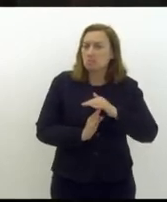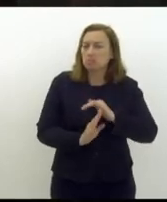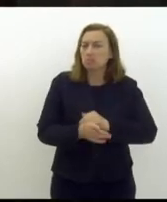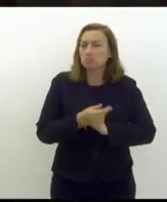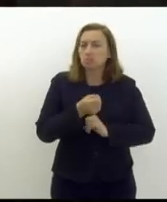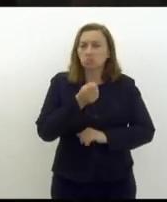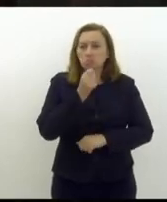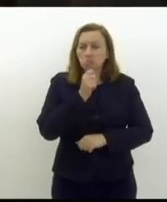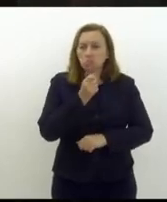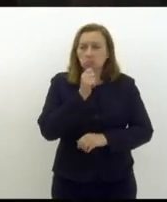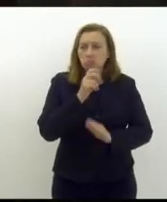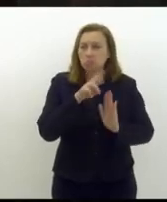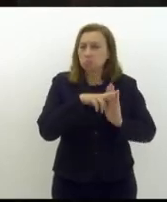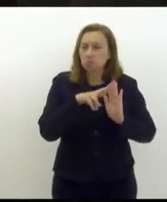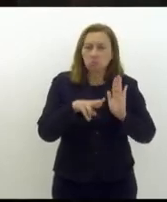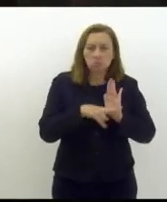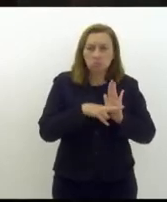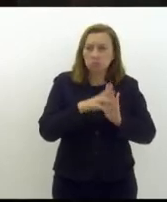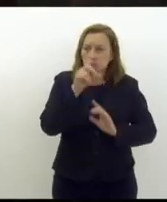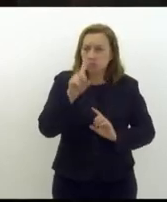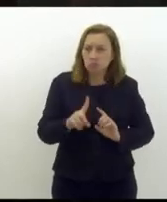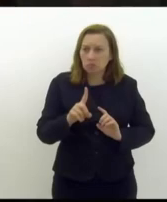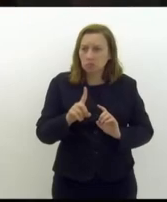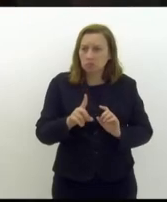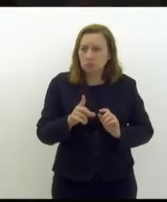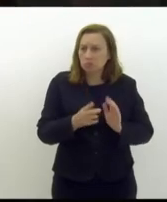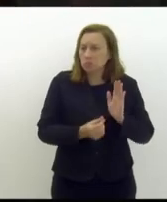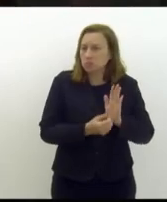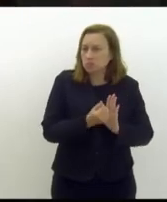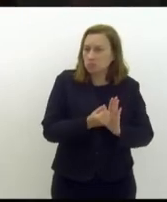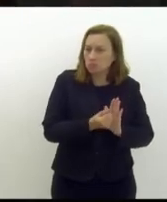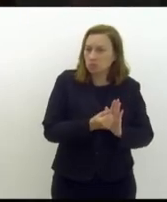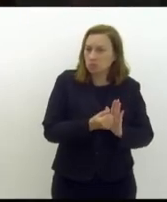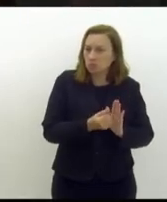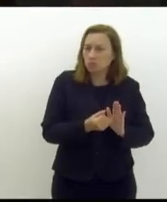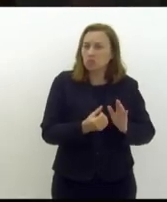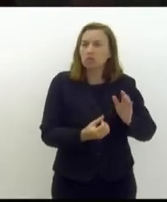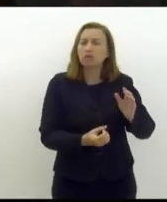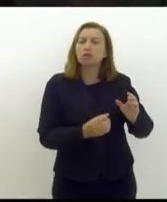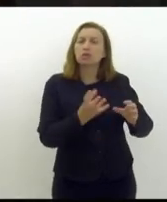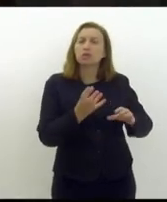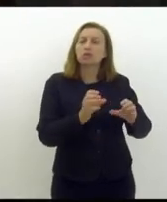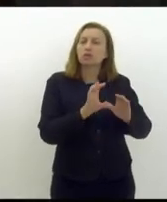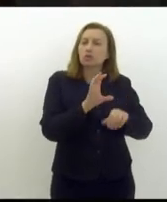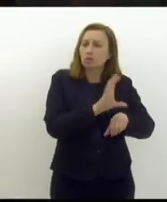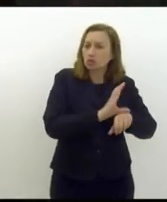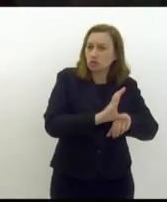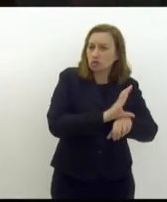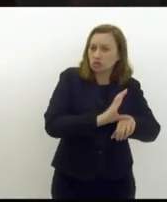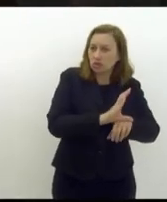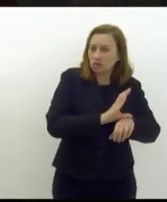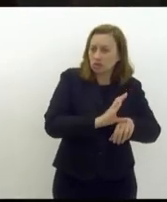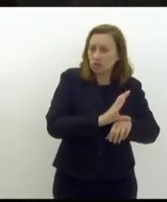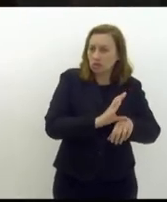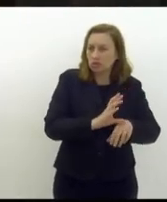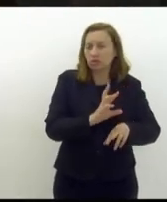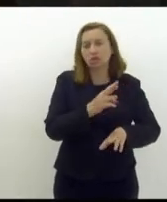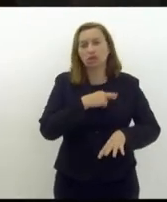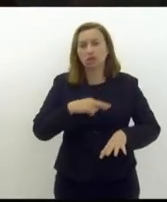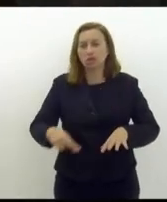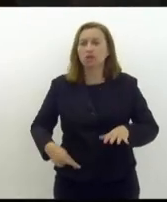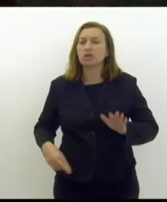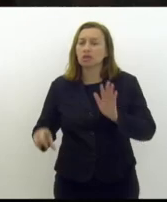nenhuma Norma sobre direito financeiro seja na Constituição da República seja na lei de responsabilidade fiscal